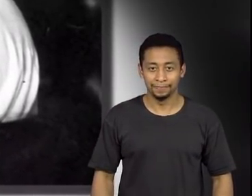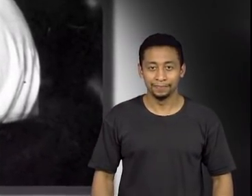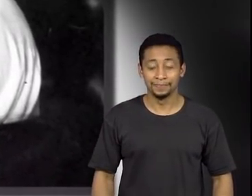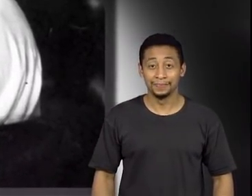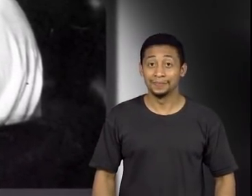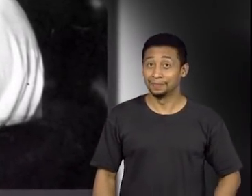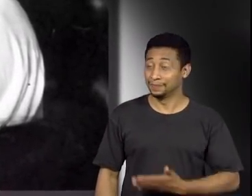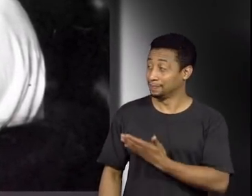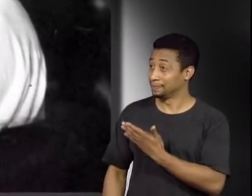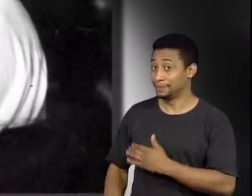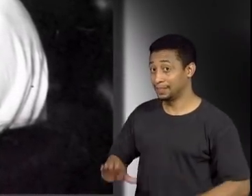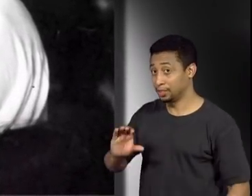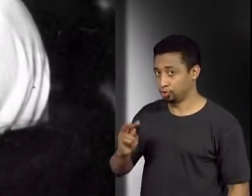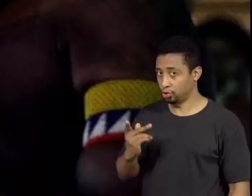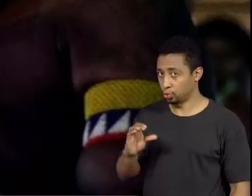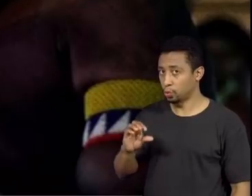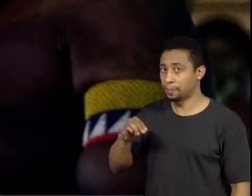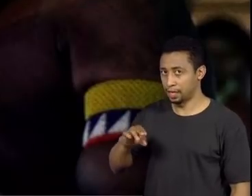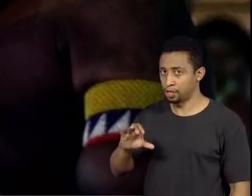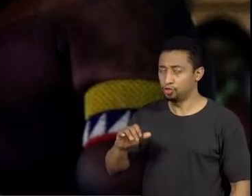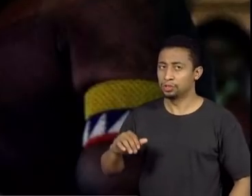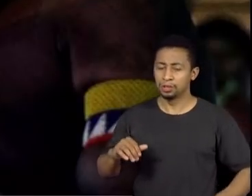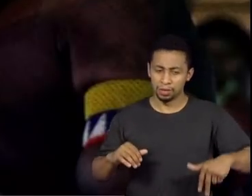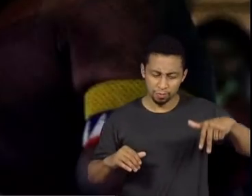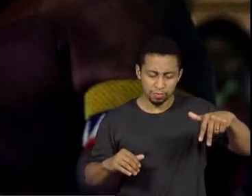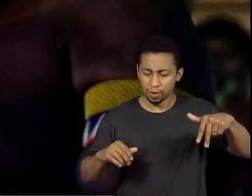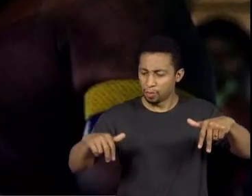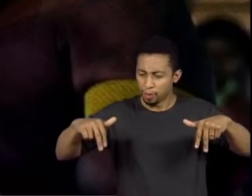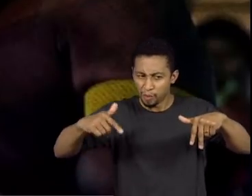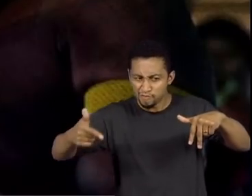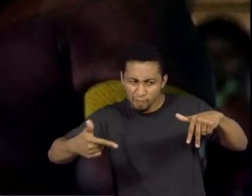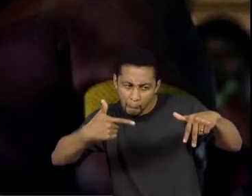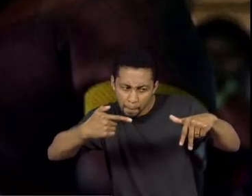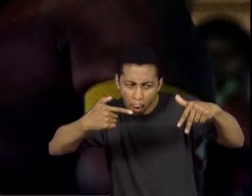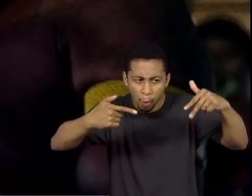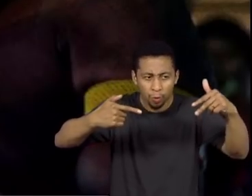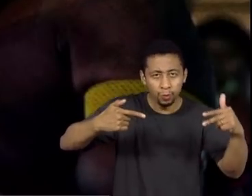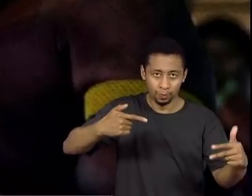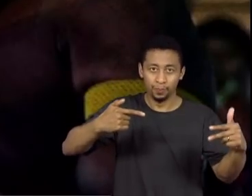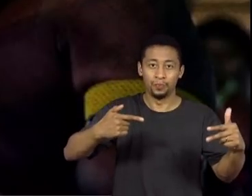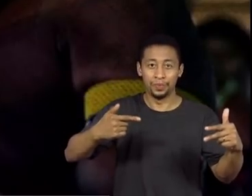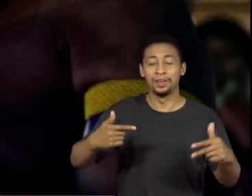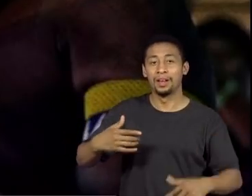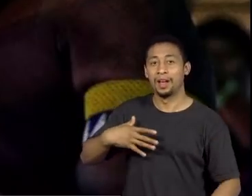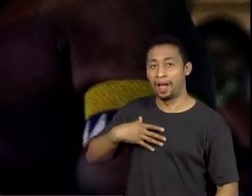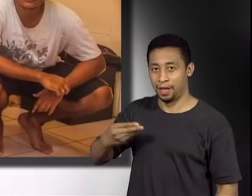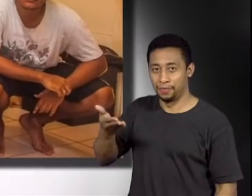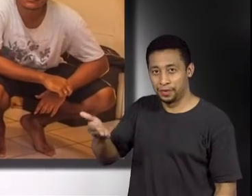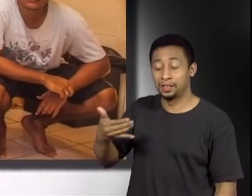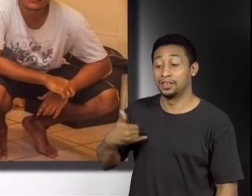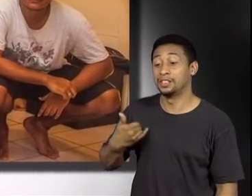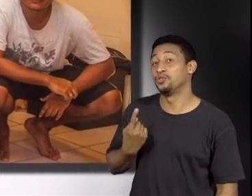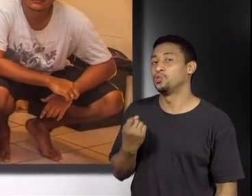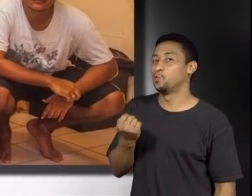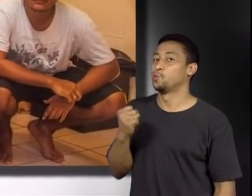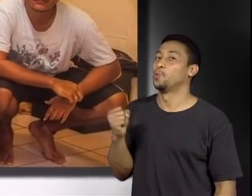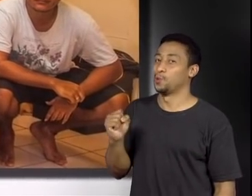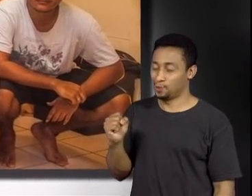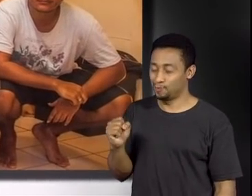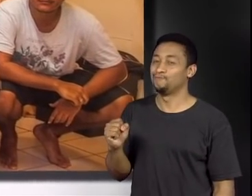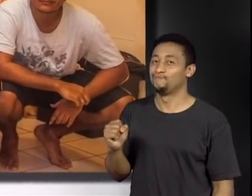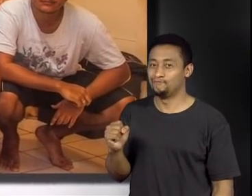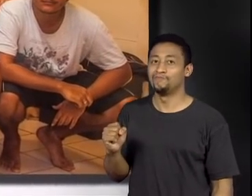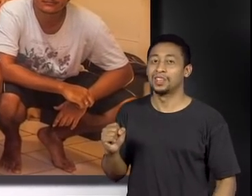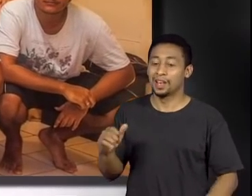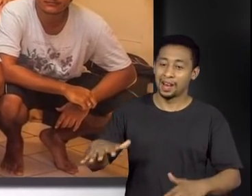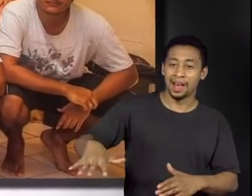Quando Chico Mendes foi assassinado, a filha tinha 18 anos. Na realidade da floresta, não tem nenhuma foto